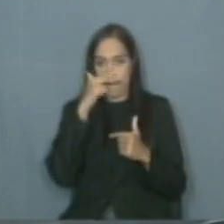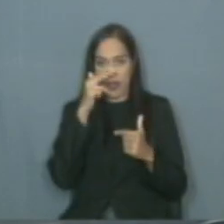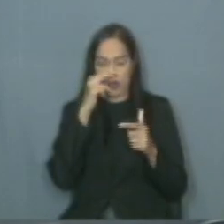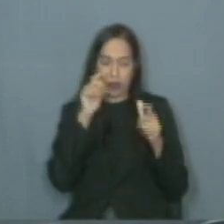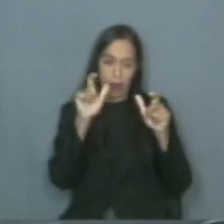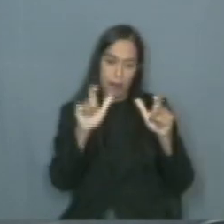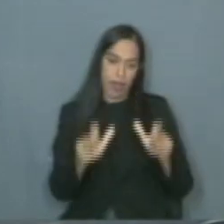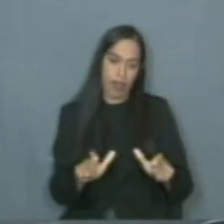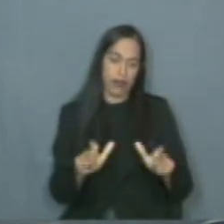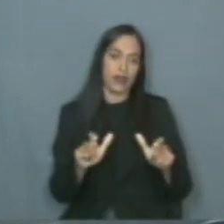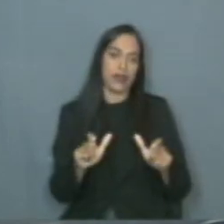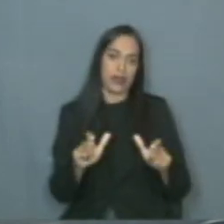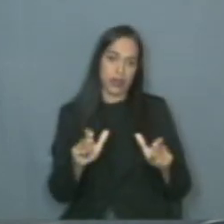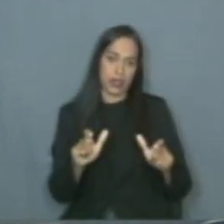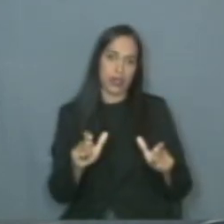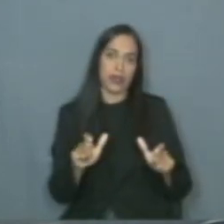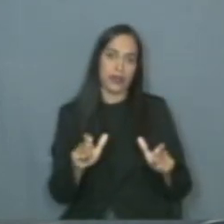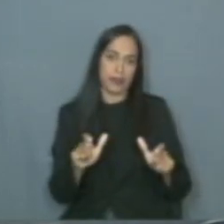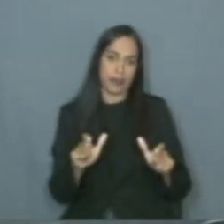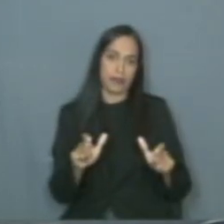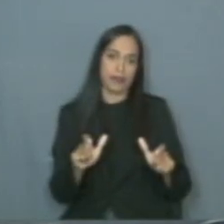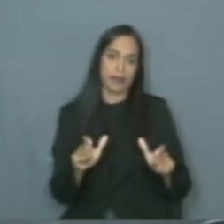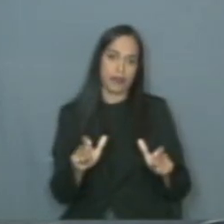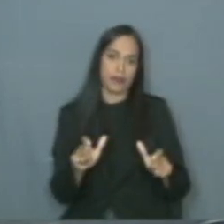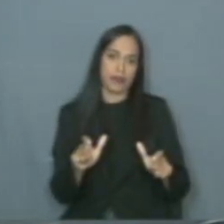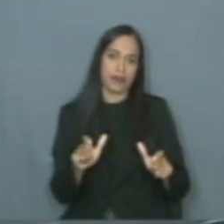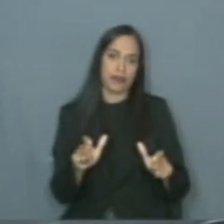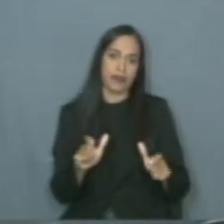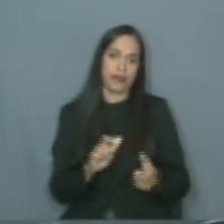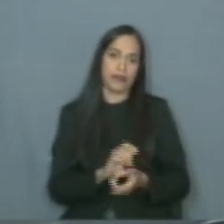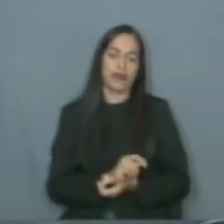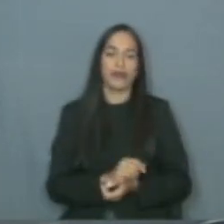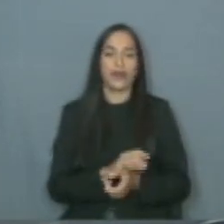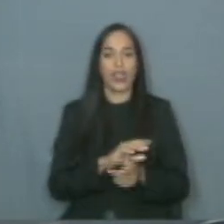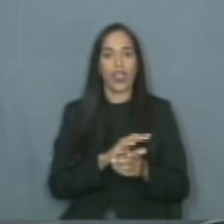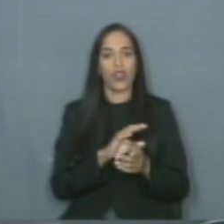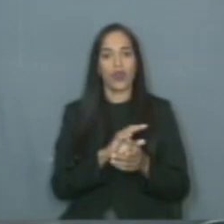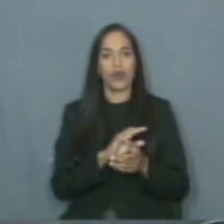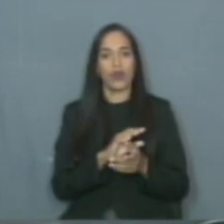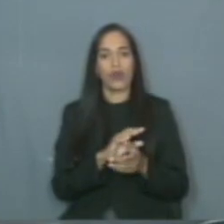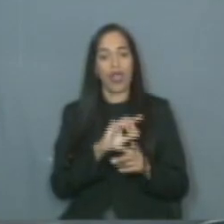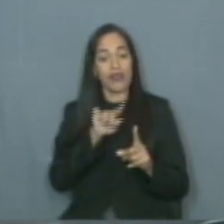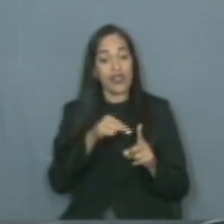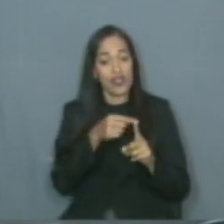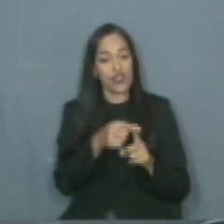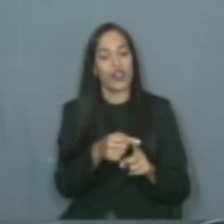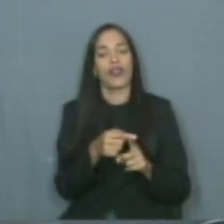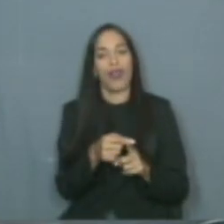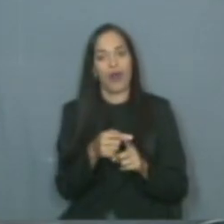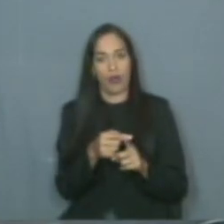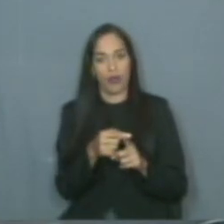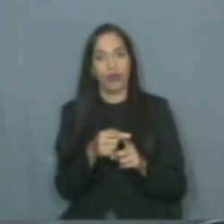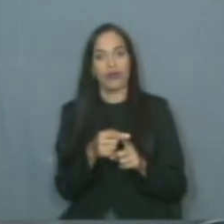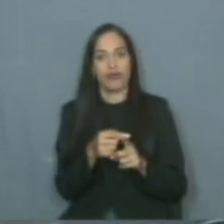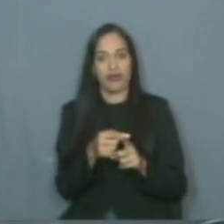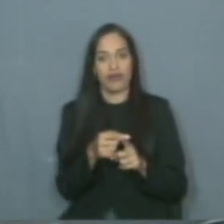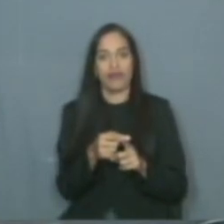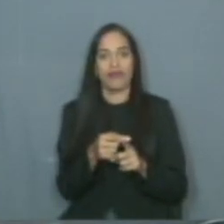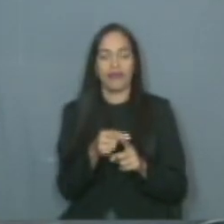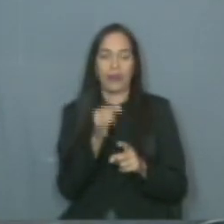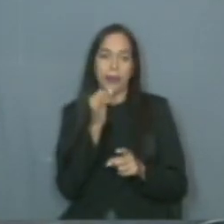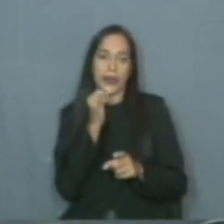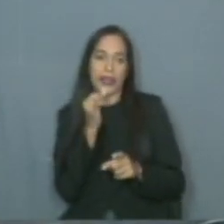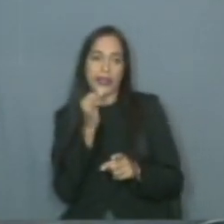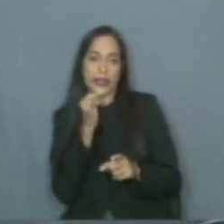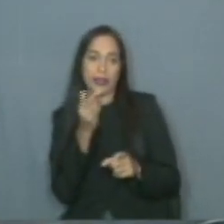ambiente deste redutor ou desta redutora de danos, ganham um adicional de insalubridade. Pelo reconhecimento que às vezes pode enfrentar